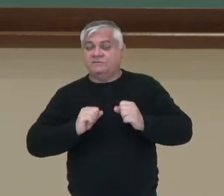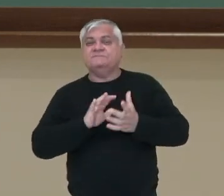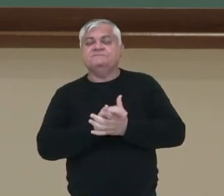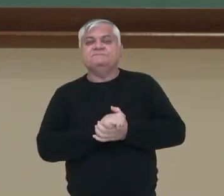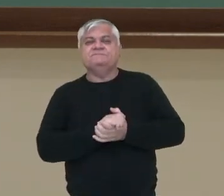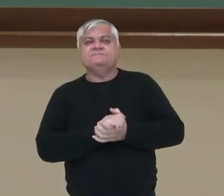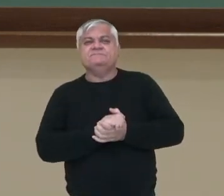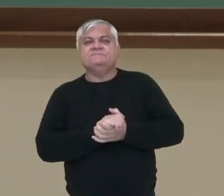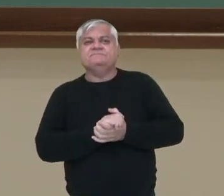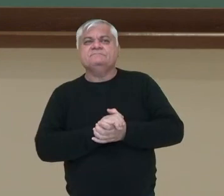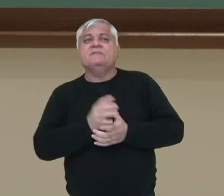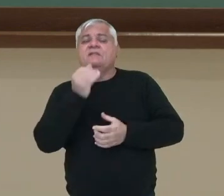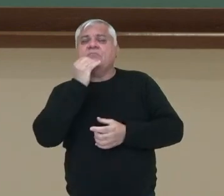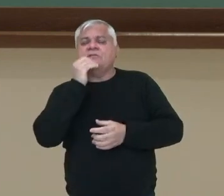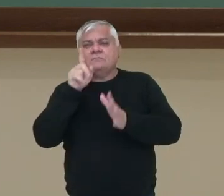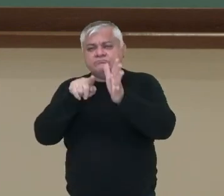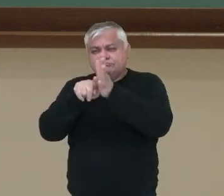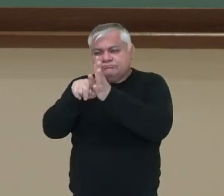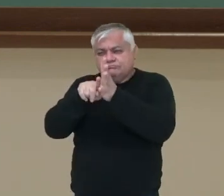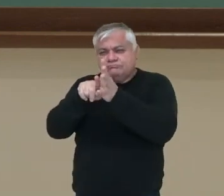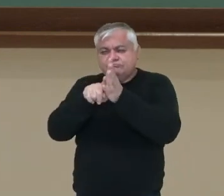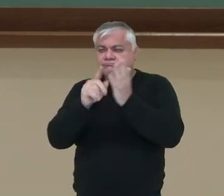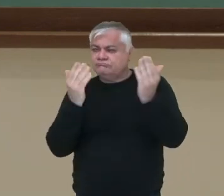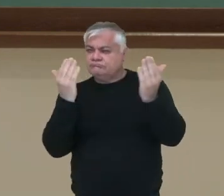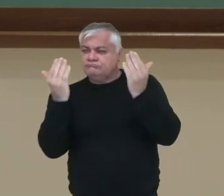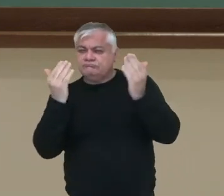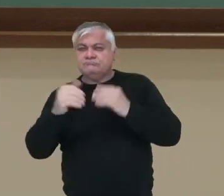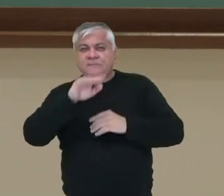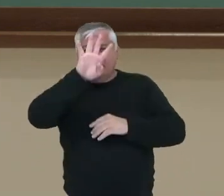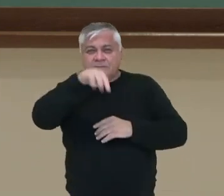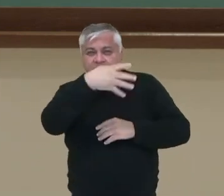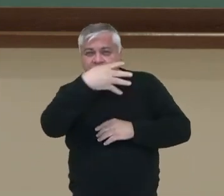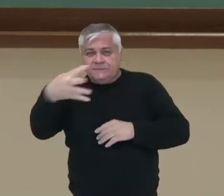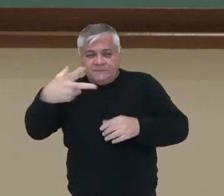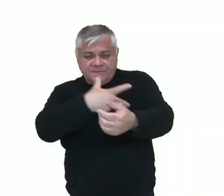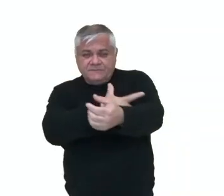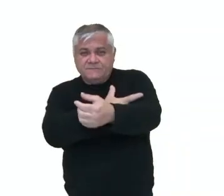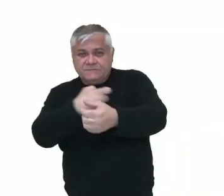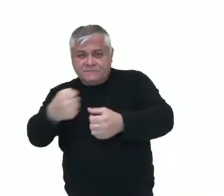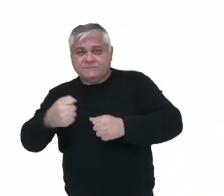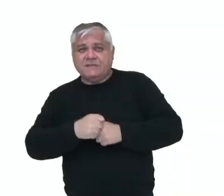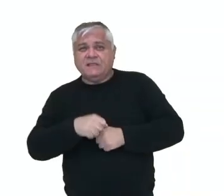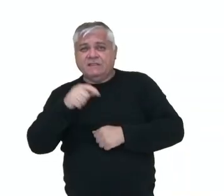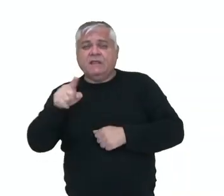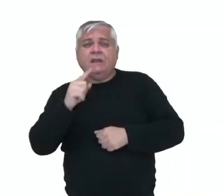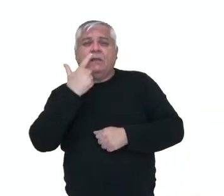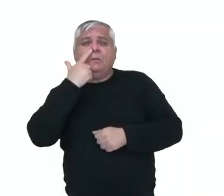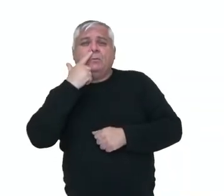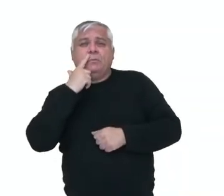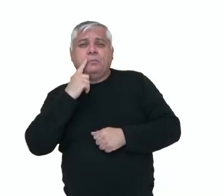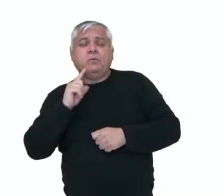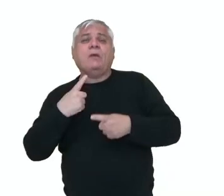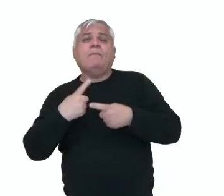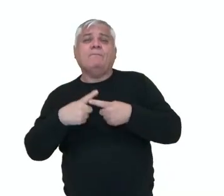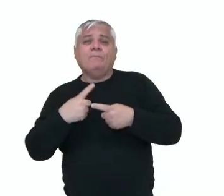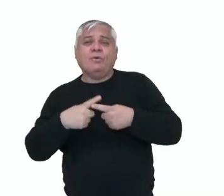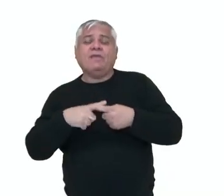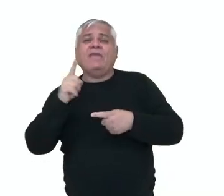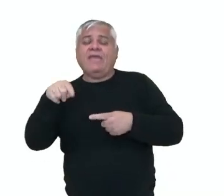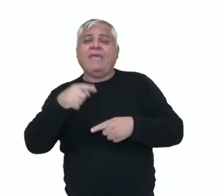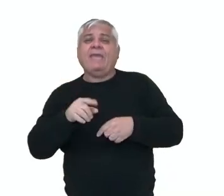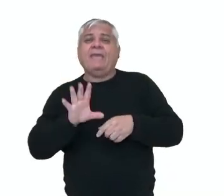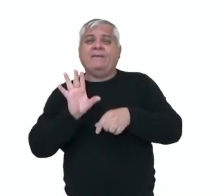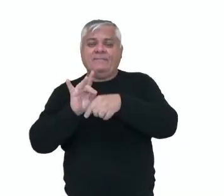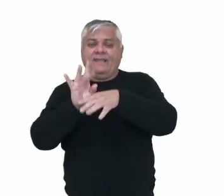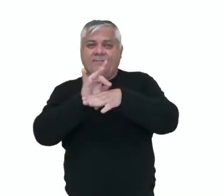ok? Através da análise do sangue, ó, é possível dizer que o sangramento nasal provavelmente é por causa da baixa quantidade de